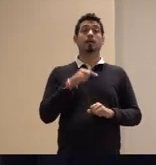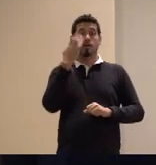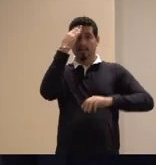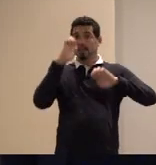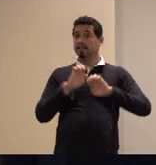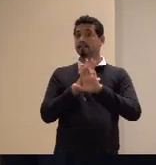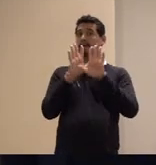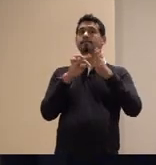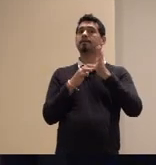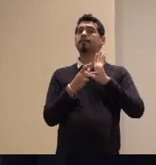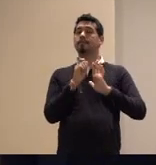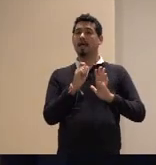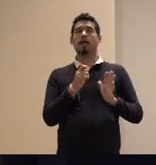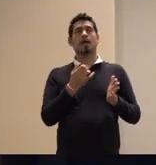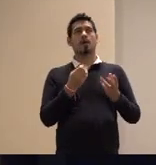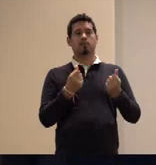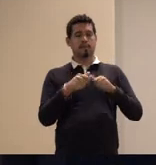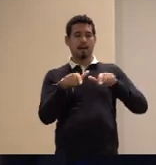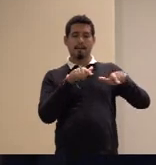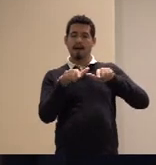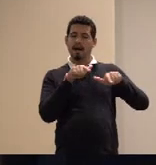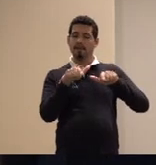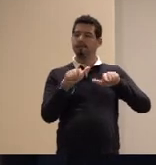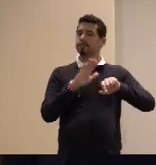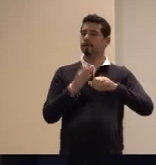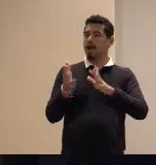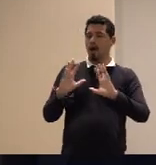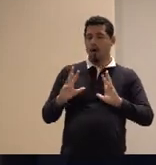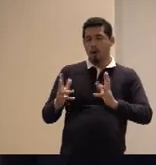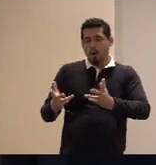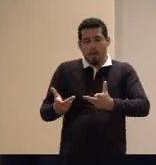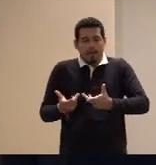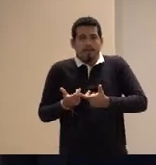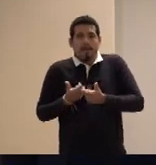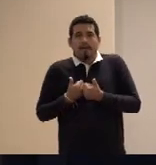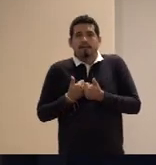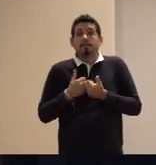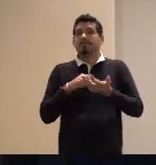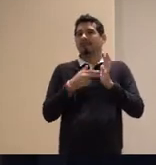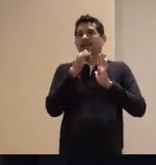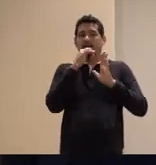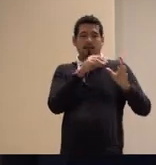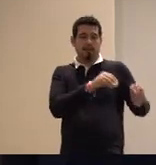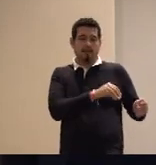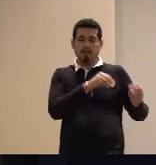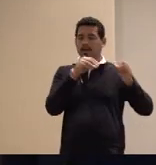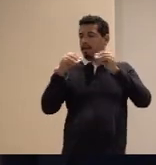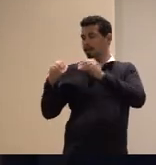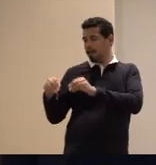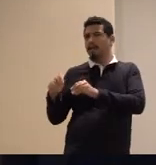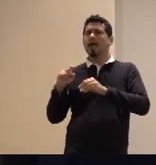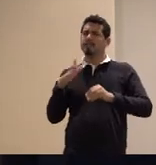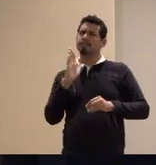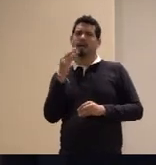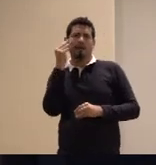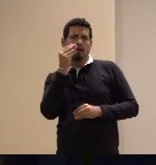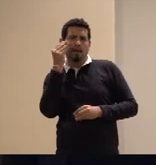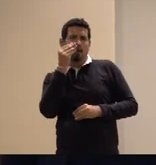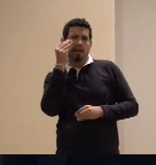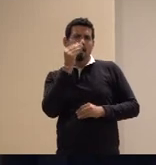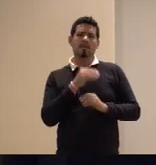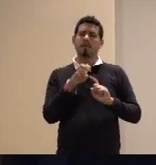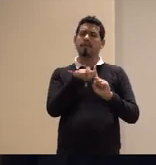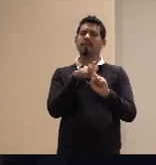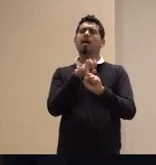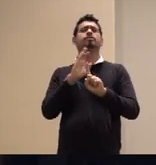nada mais é do que um outro serviço de acolhimento, né? Então, seria uma transferência. E aqui a gente tem experimentado uma modalidade, a